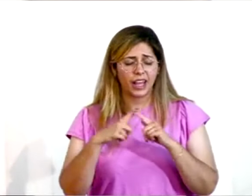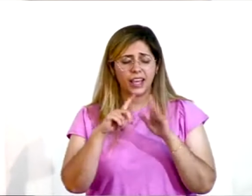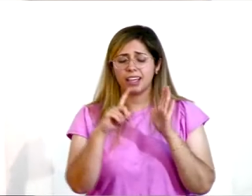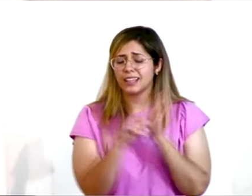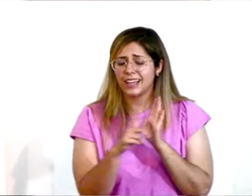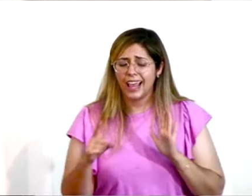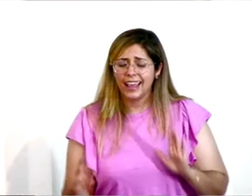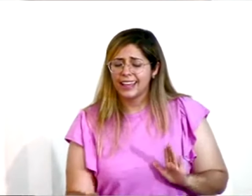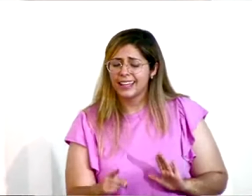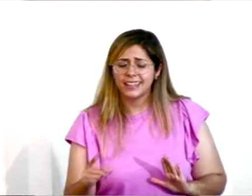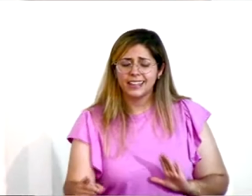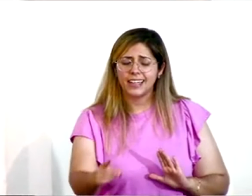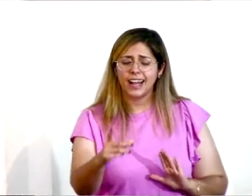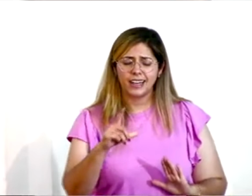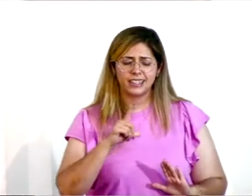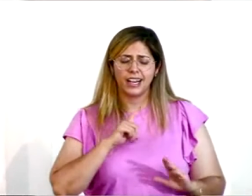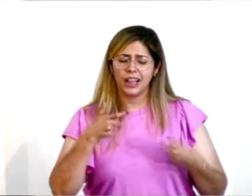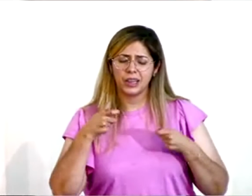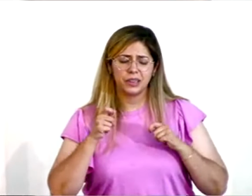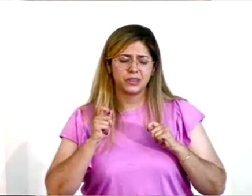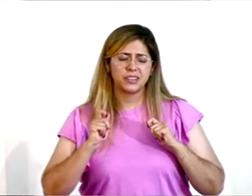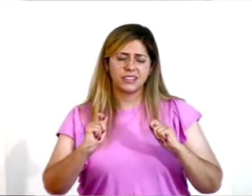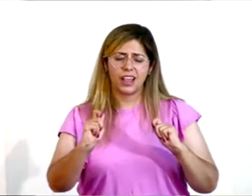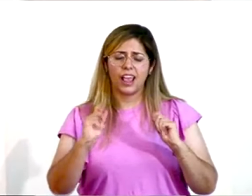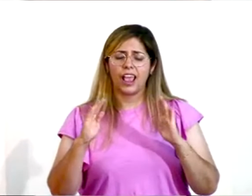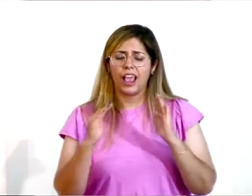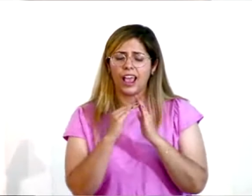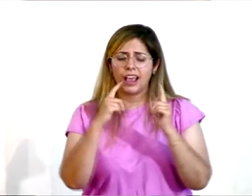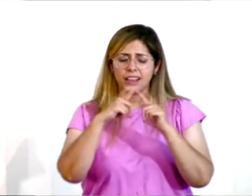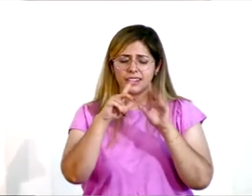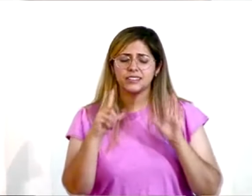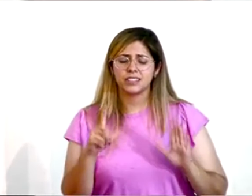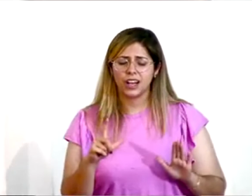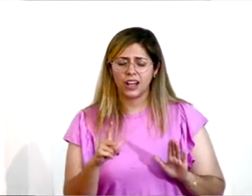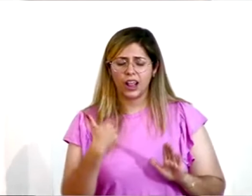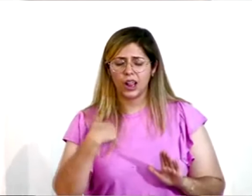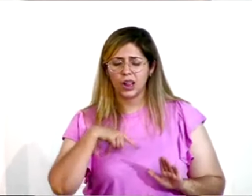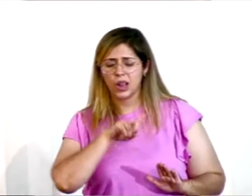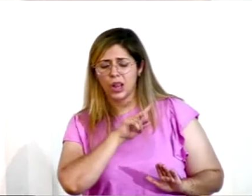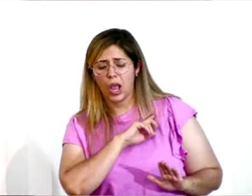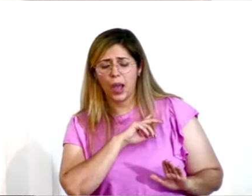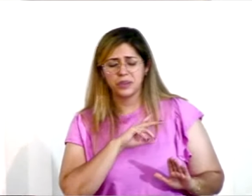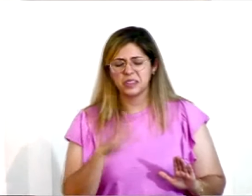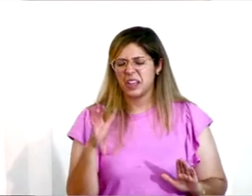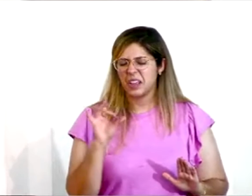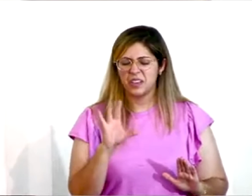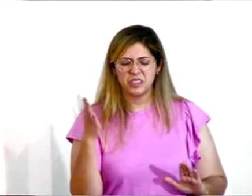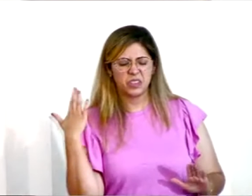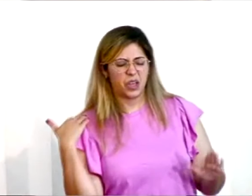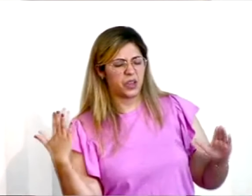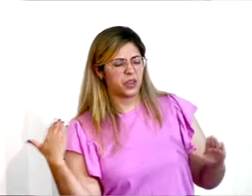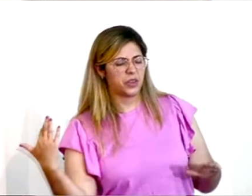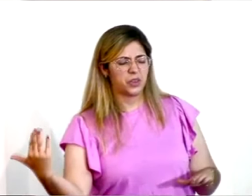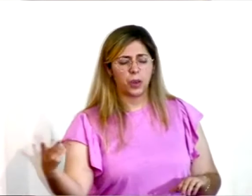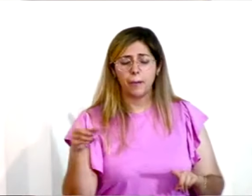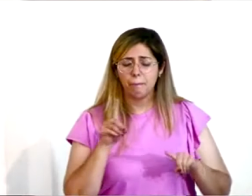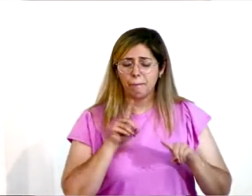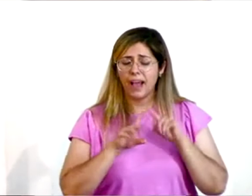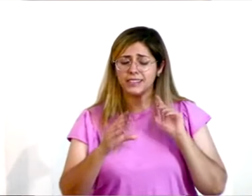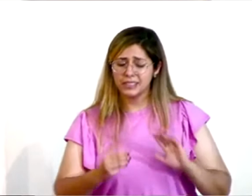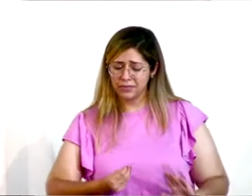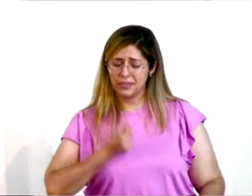que a vida eterna seja a vida da Tua igreja, Senhor. Não os costumes, não as tradições, a vida que se renova a